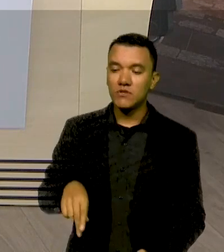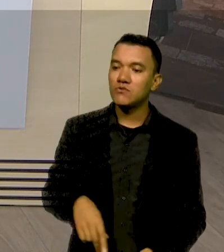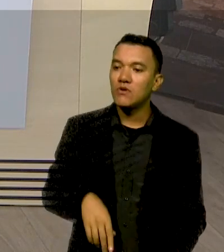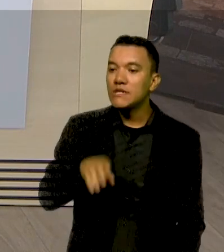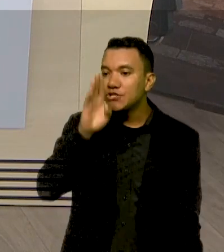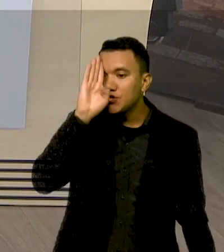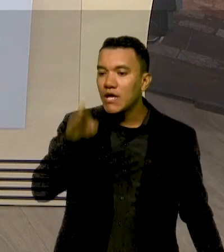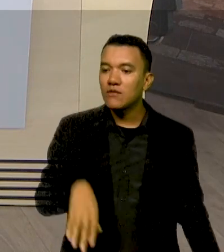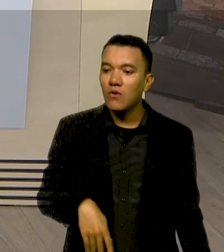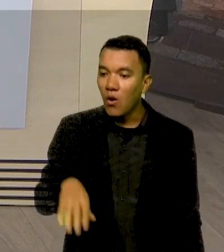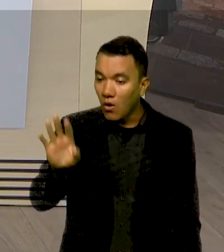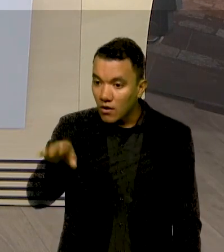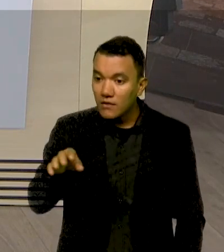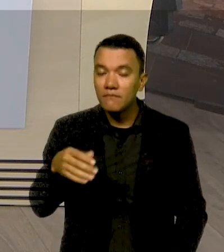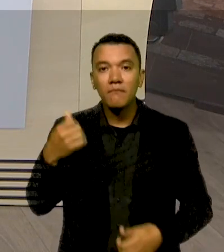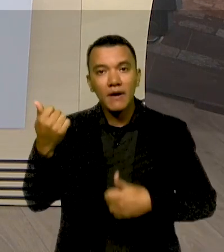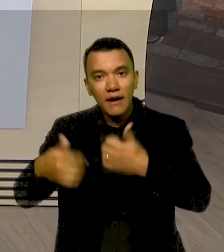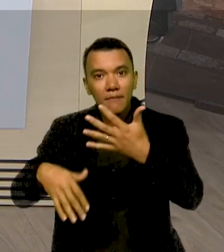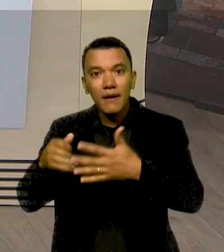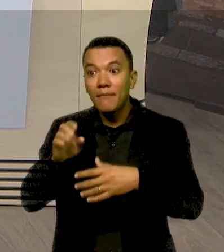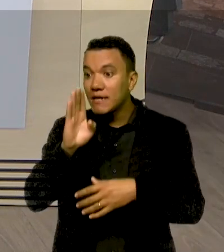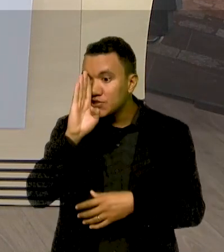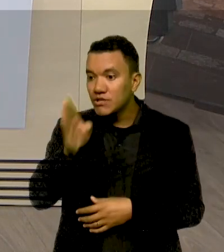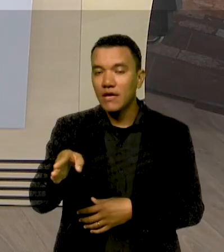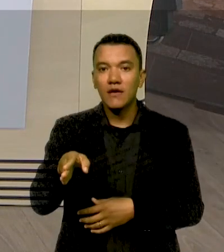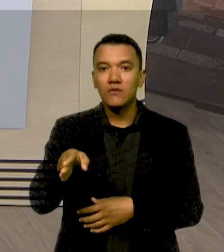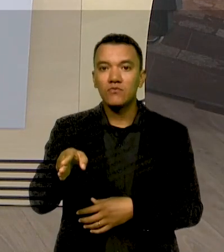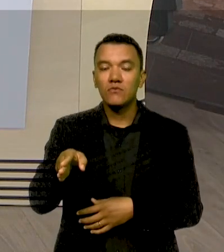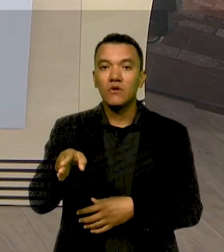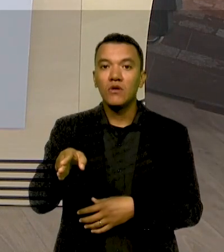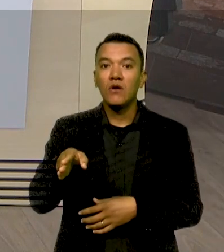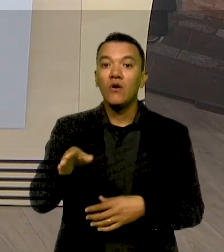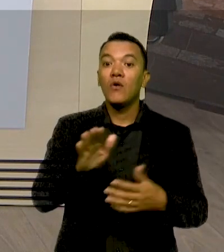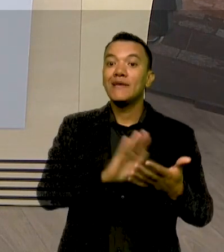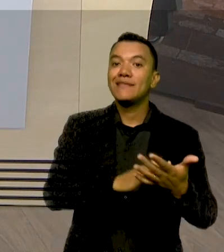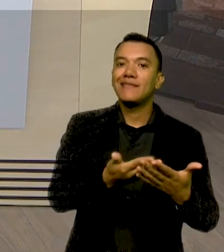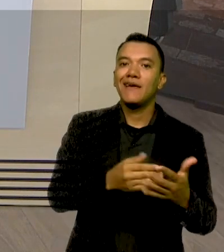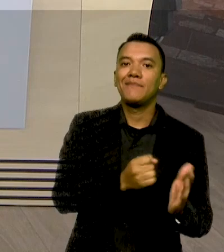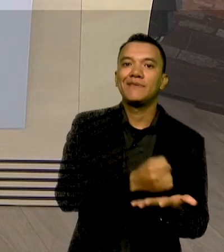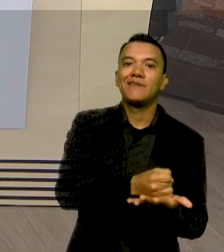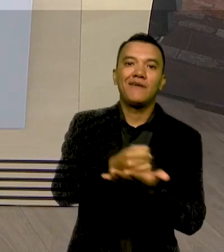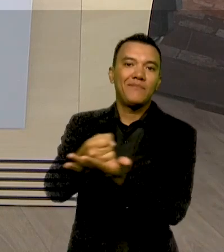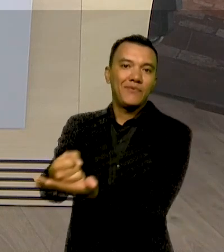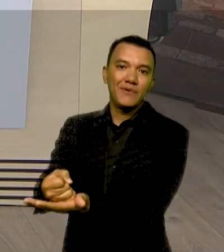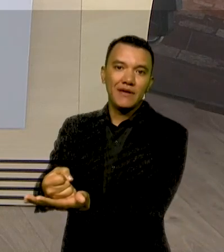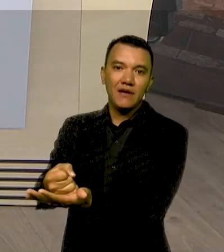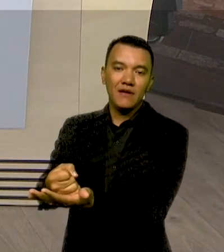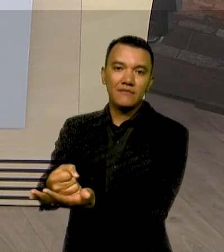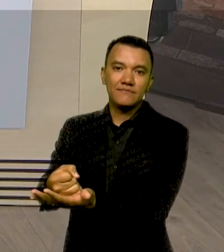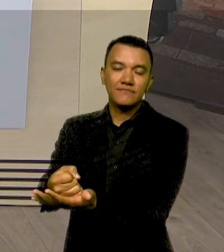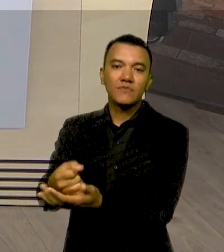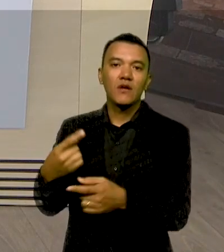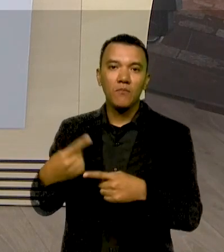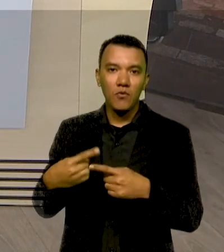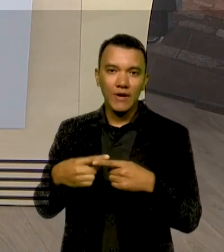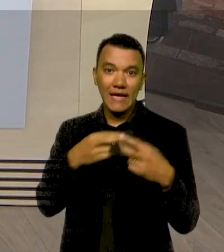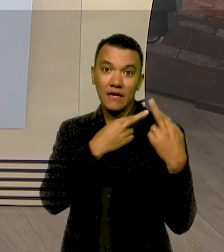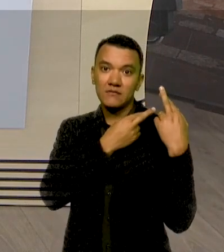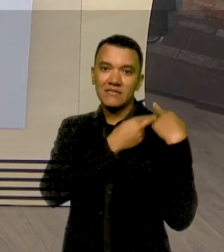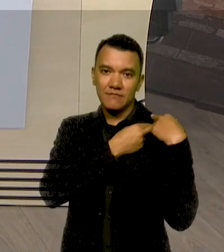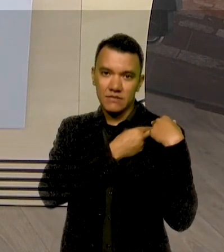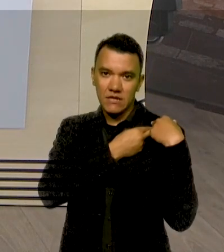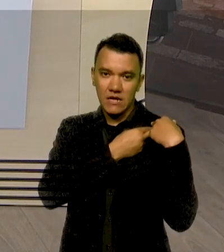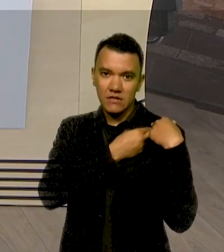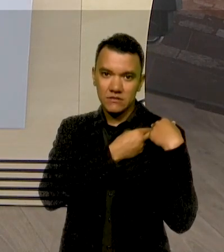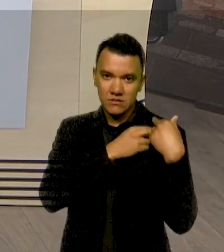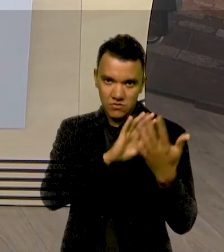professor. Então, a sua aprendizagem, né, recai na responsabilidade do professor. Então, o